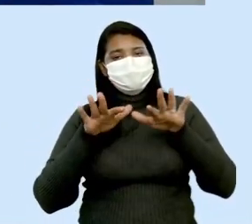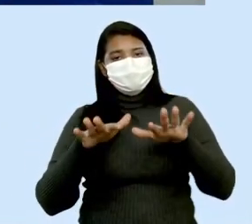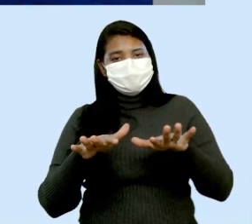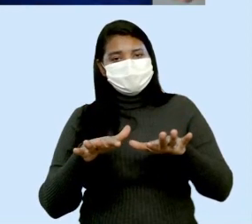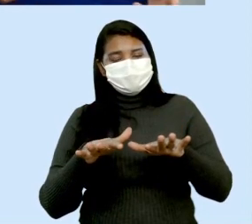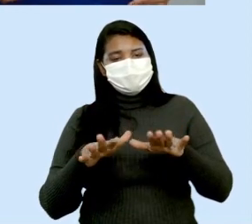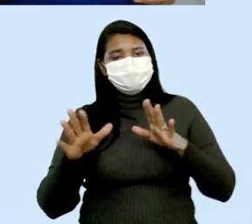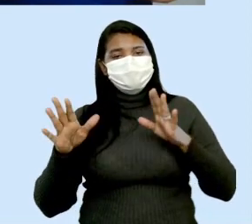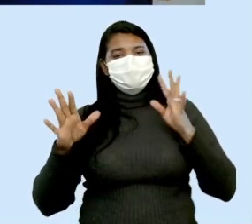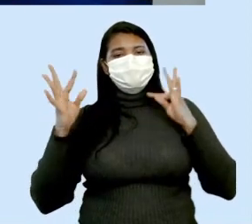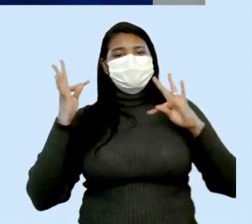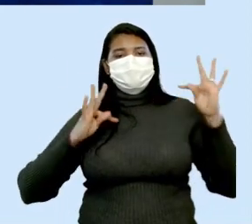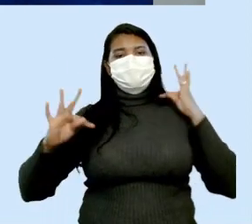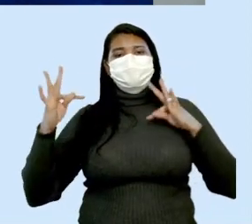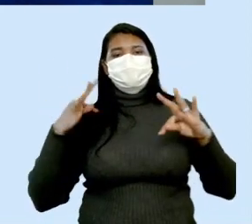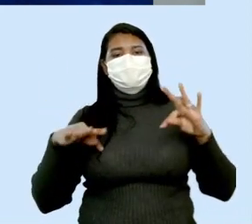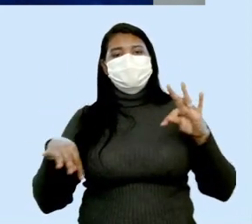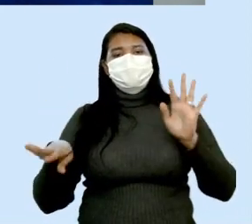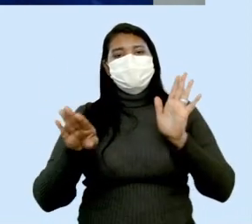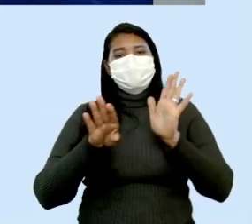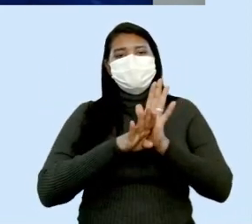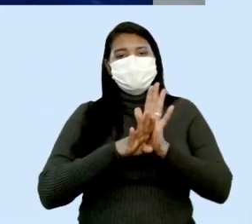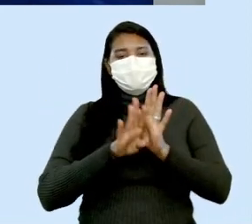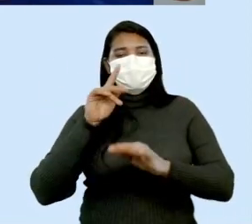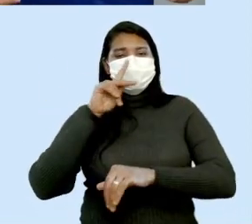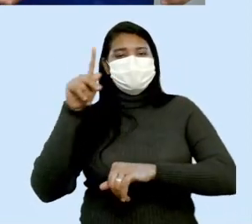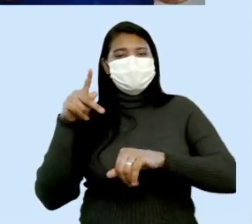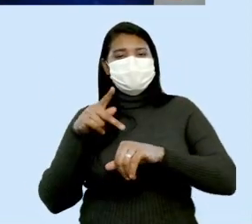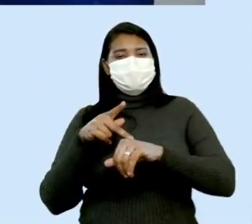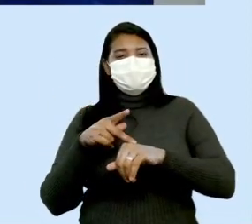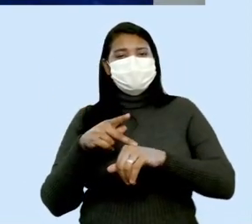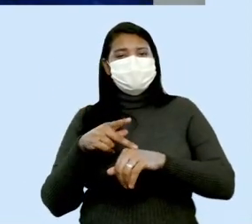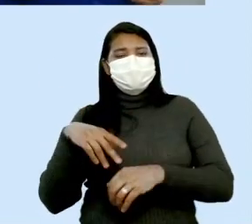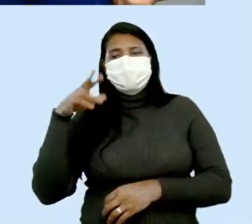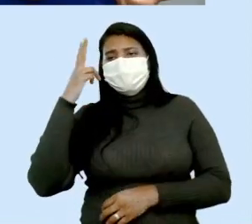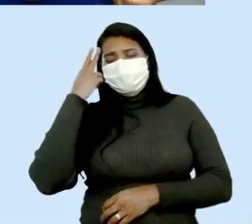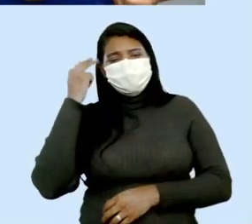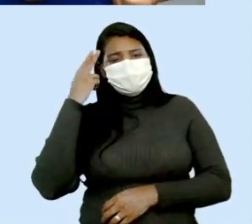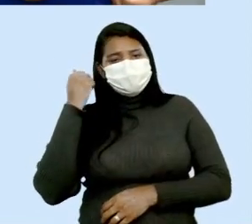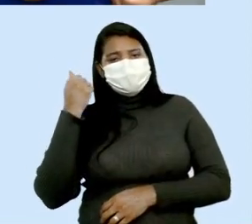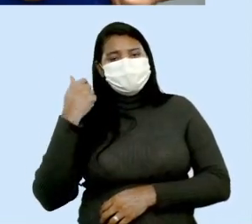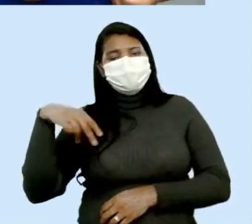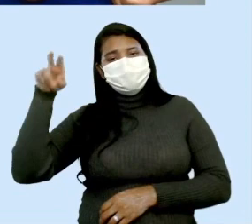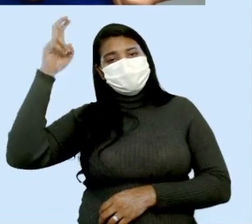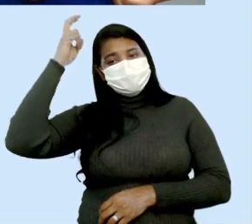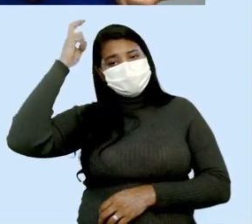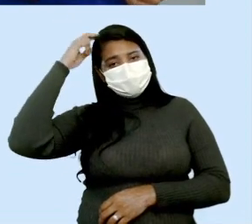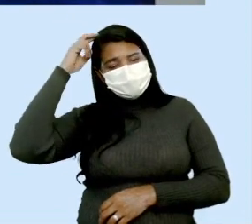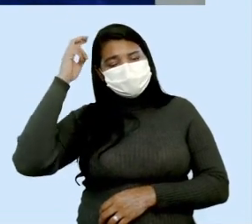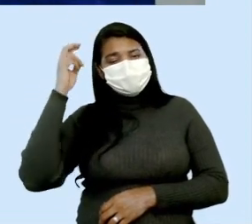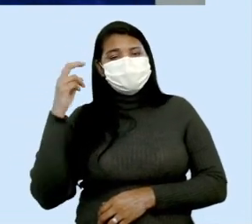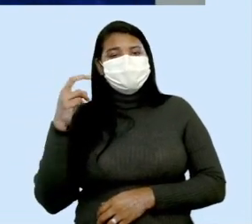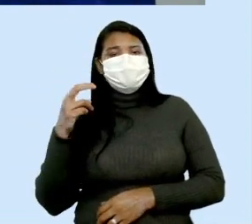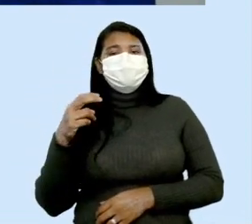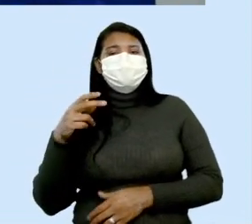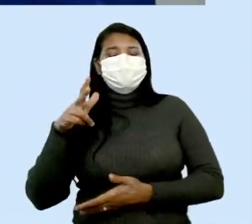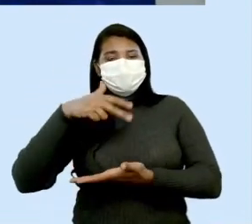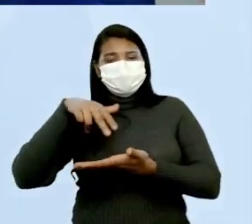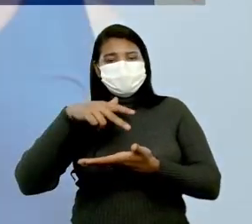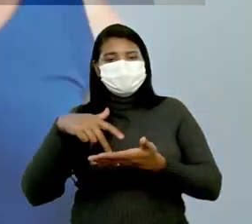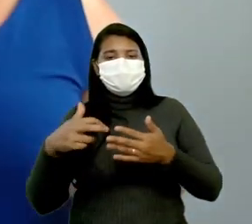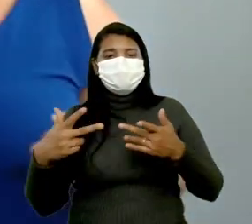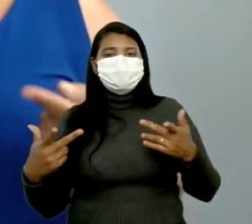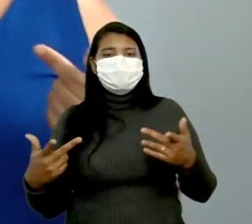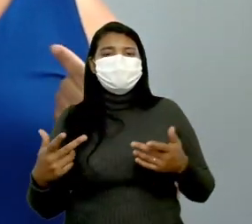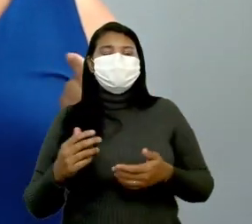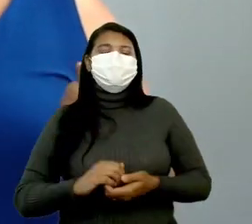quando chegava no nosso país, era muito comum ele se demonstrar interessado pela nossa cultura, certo? Então, we learned